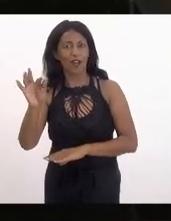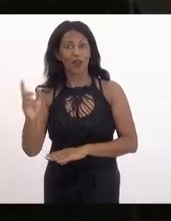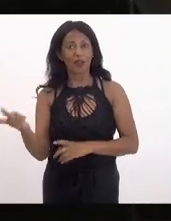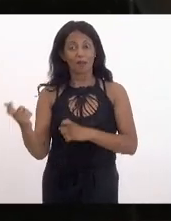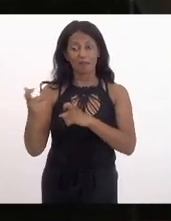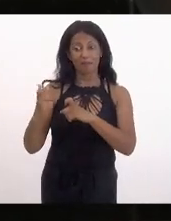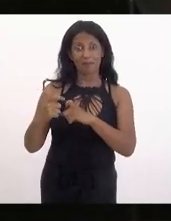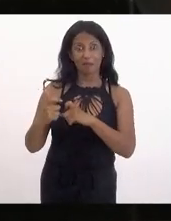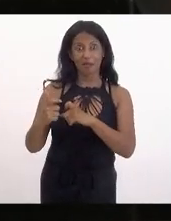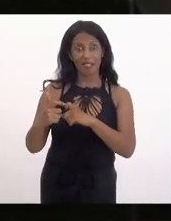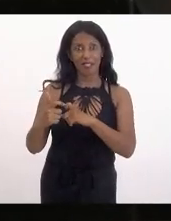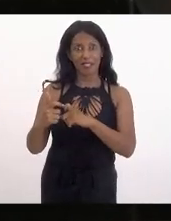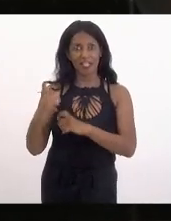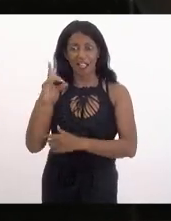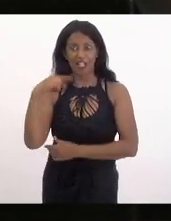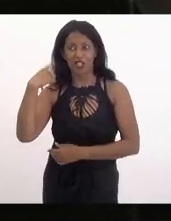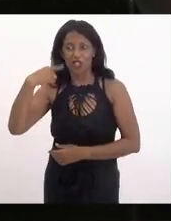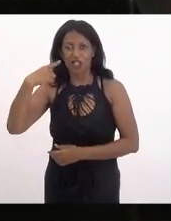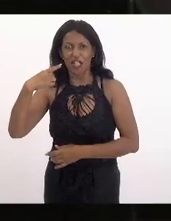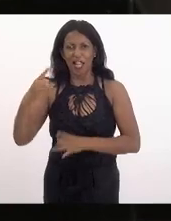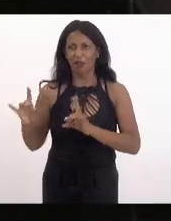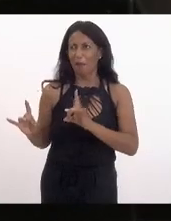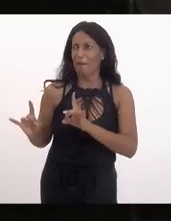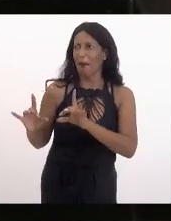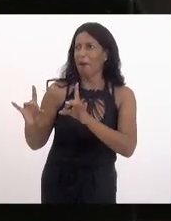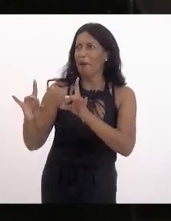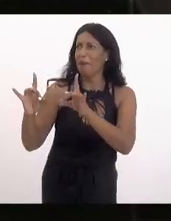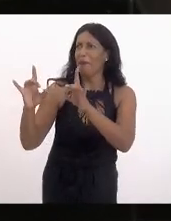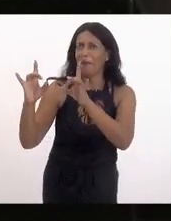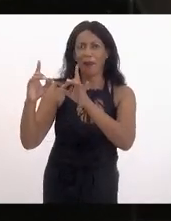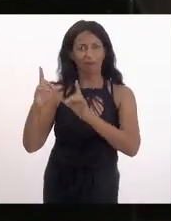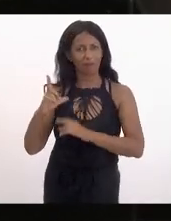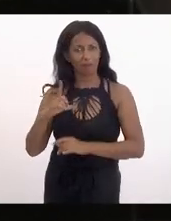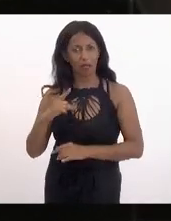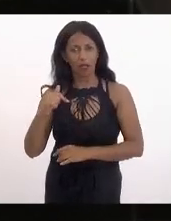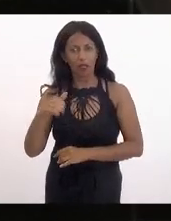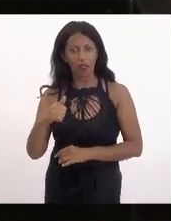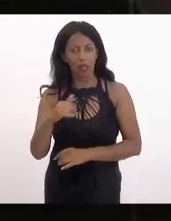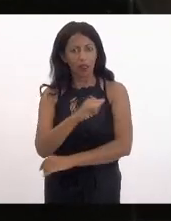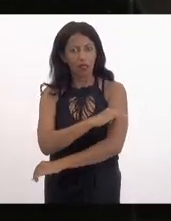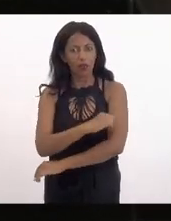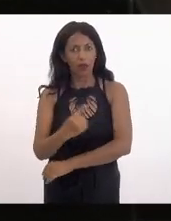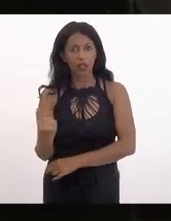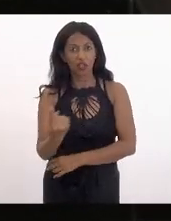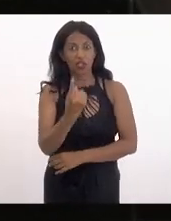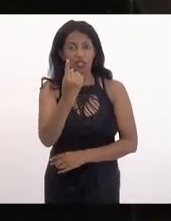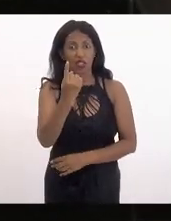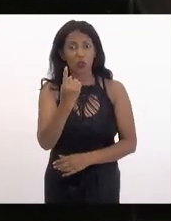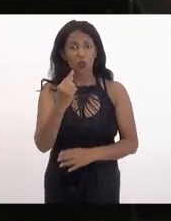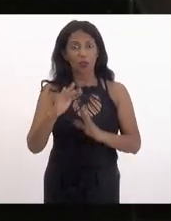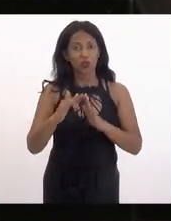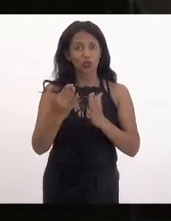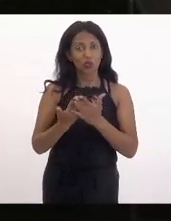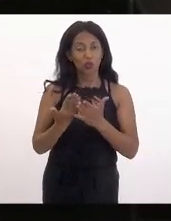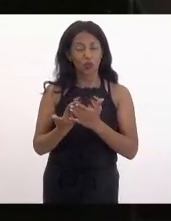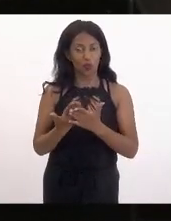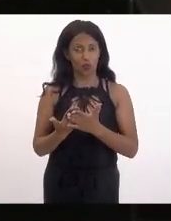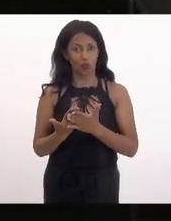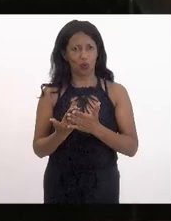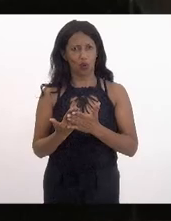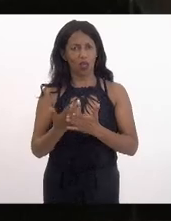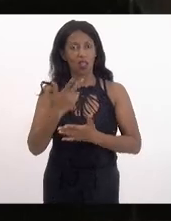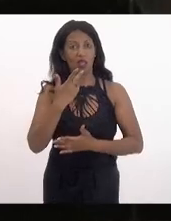eo direito tem faculdades especializadas dessas cadeiras e aqui a gente tem uma escola profissionalizante e eu falo isso